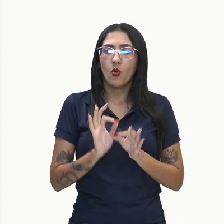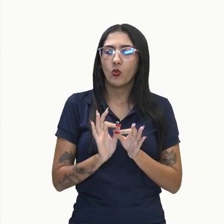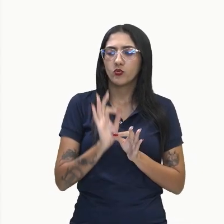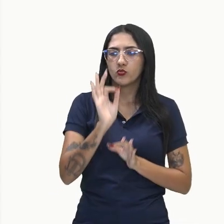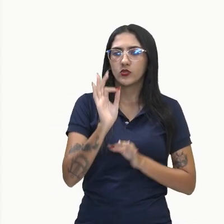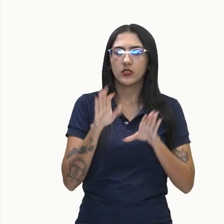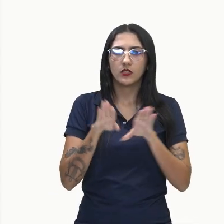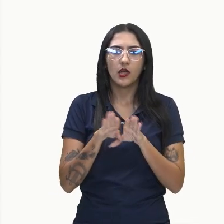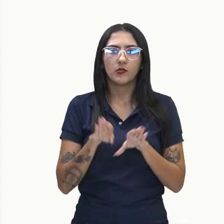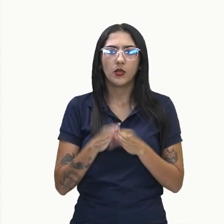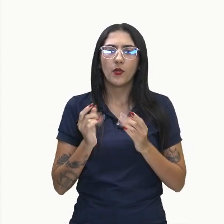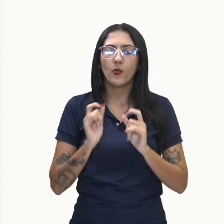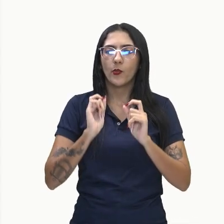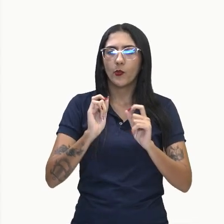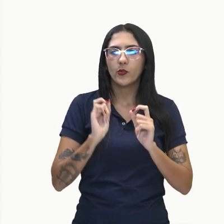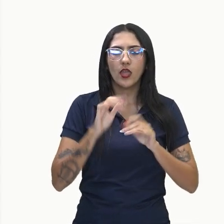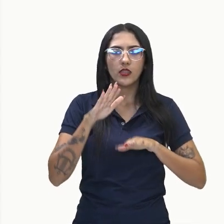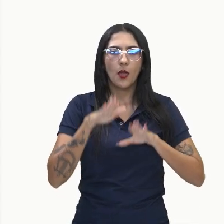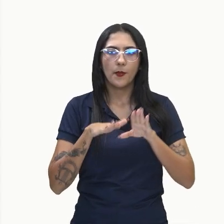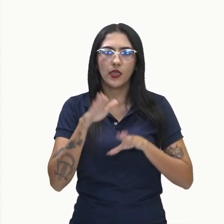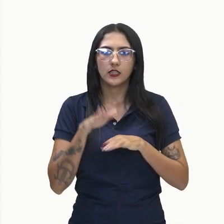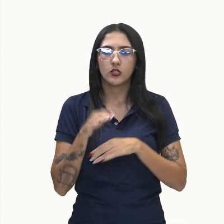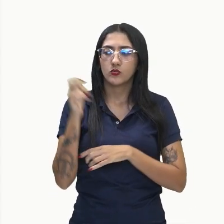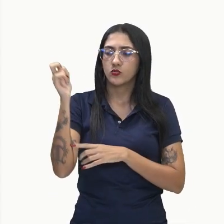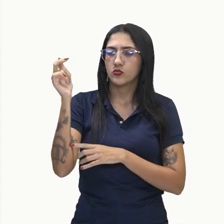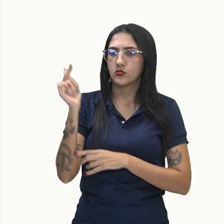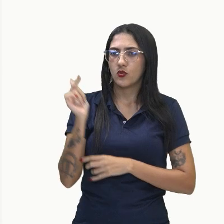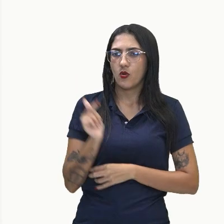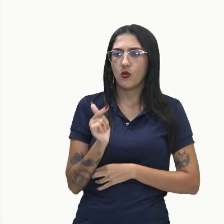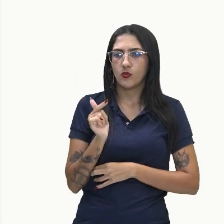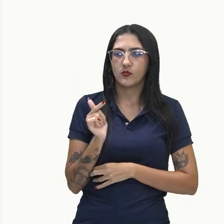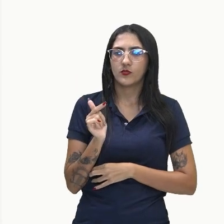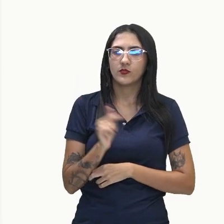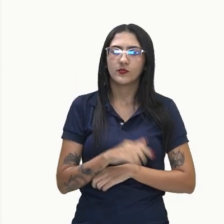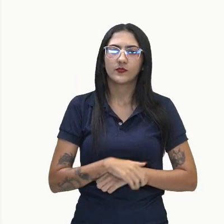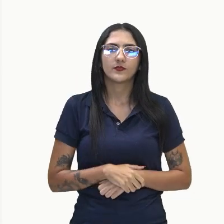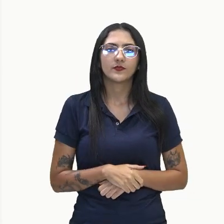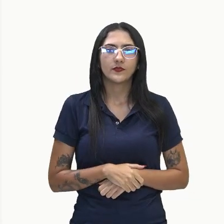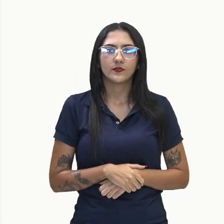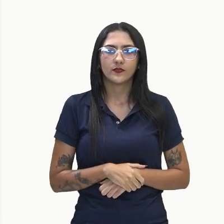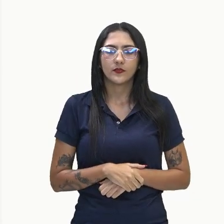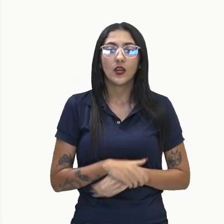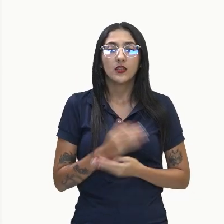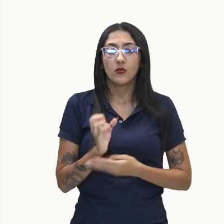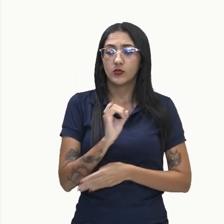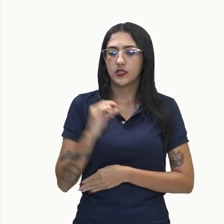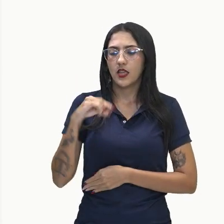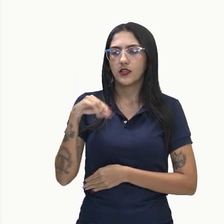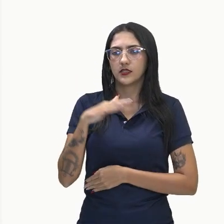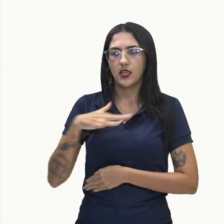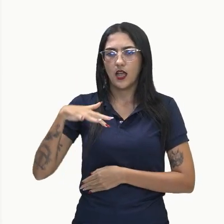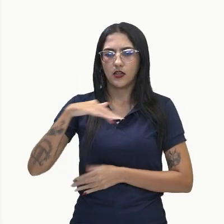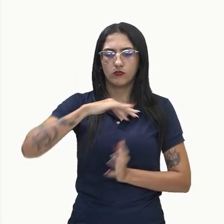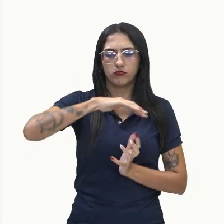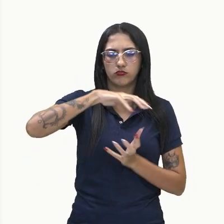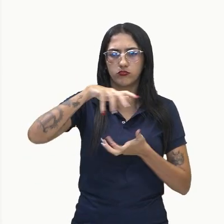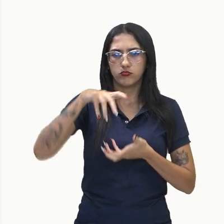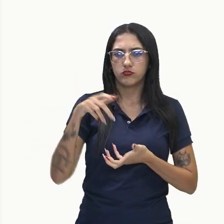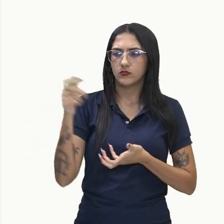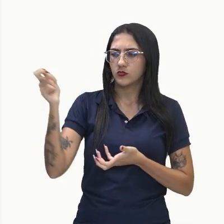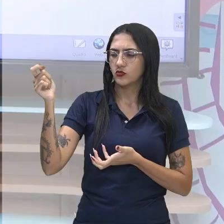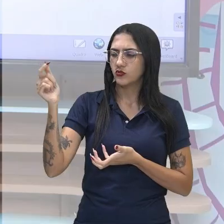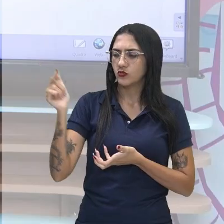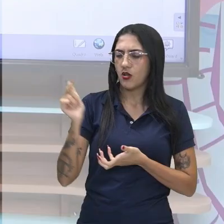que? Olha, a variação da luz solar, né? Então, enquanto aquela área está recebendo essa